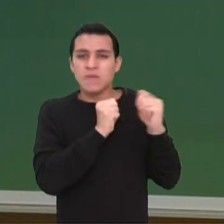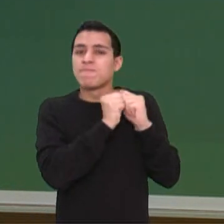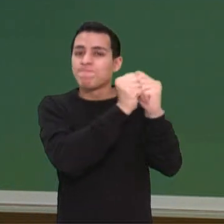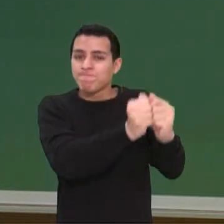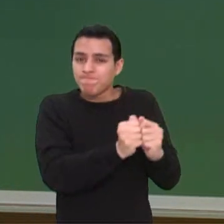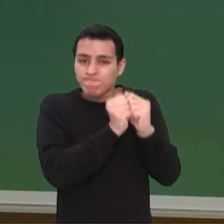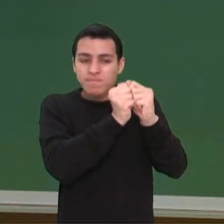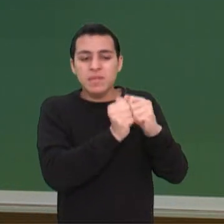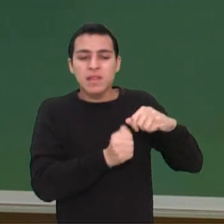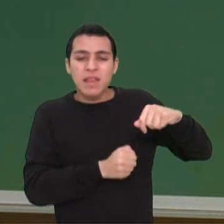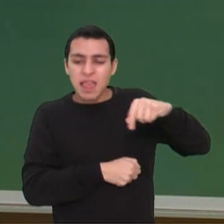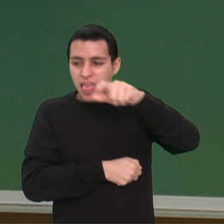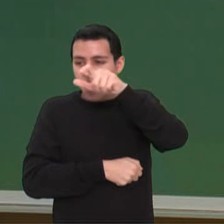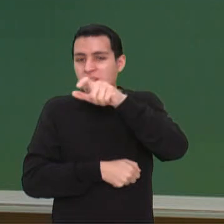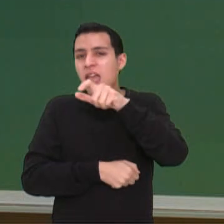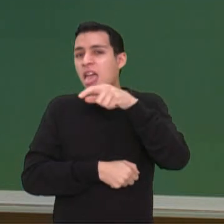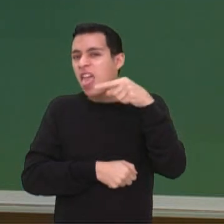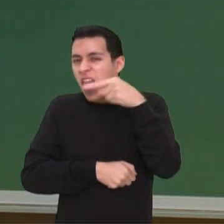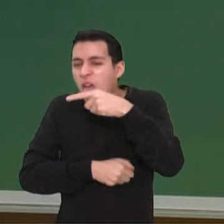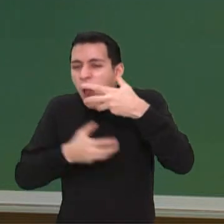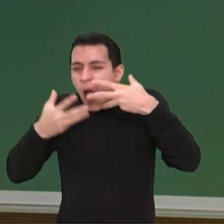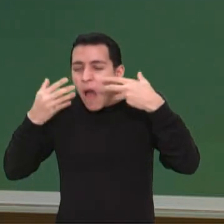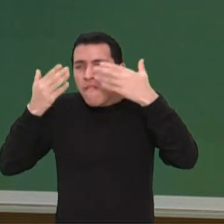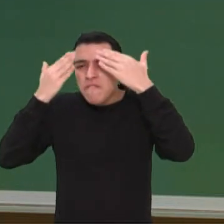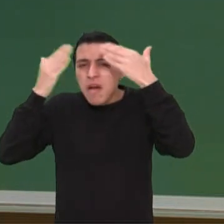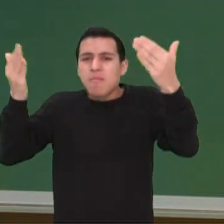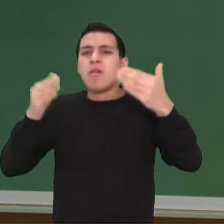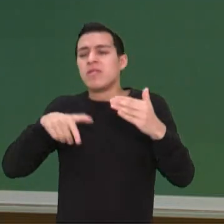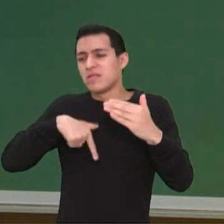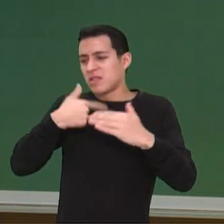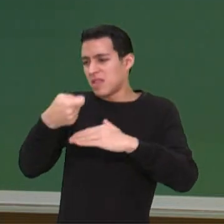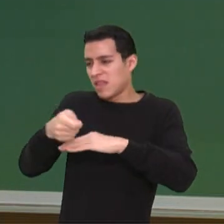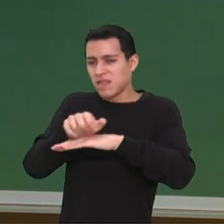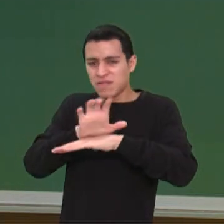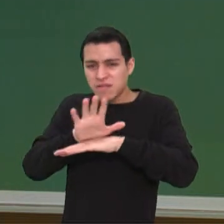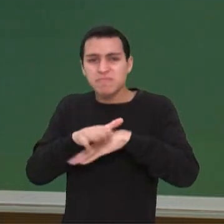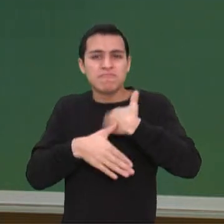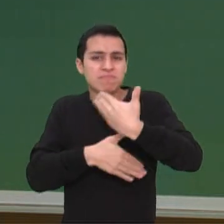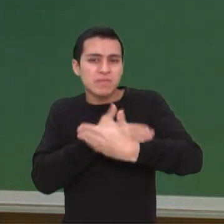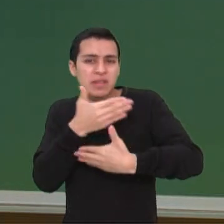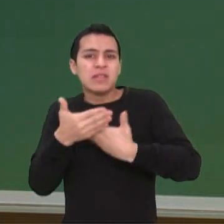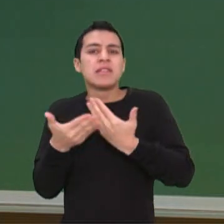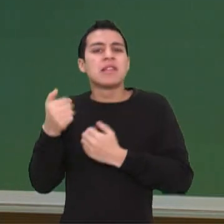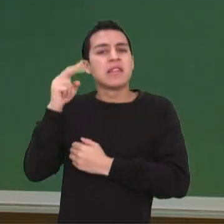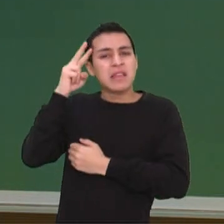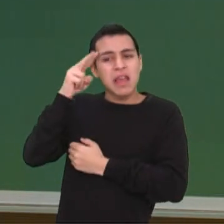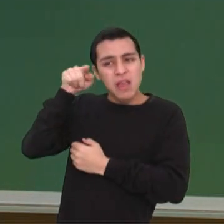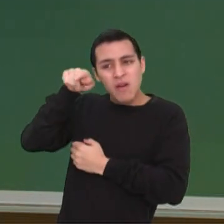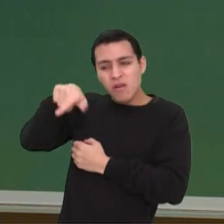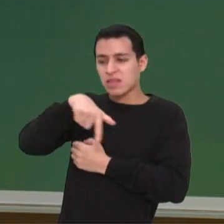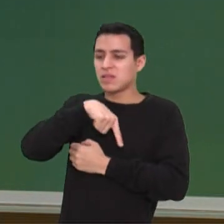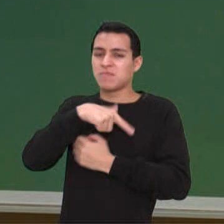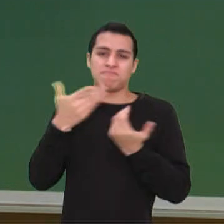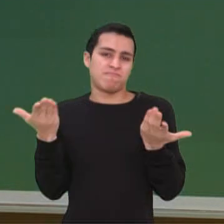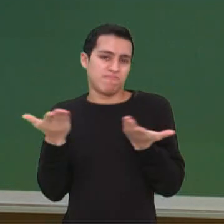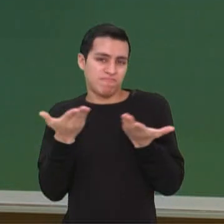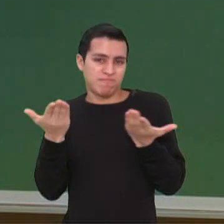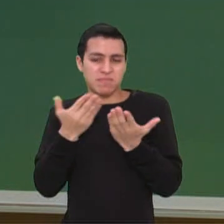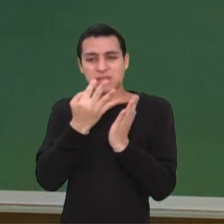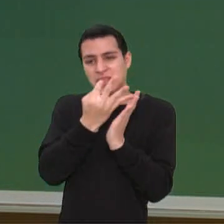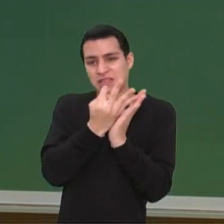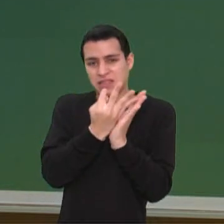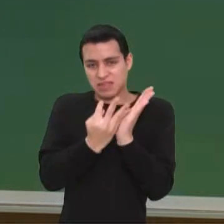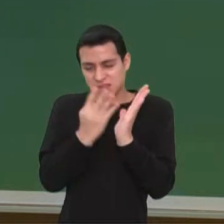ele é muito famoso, tem filmes sobre ele, né? Então, dentro dessa história, nós temos hoje como